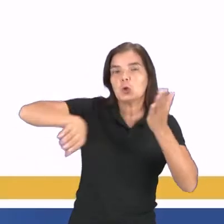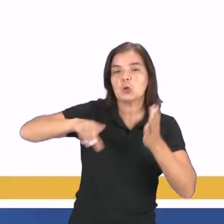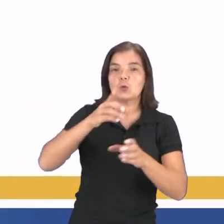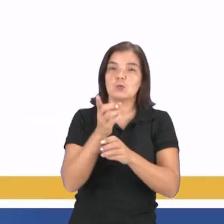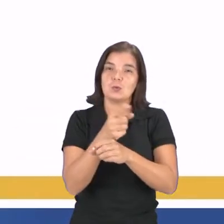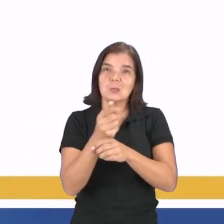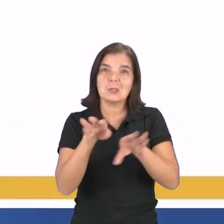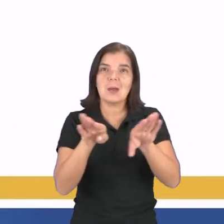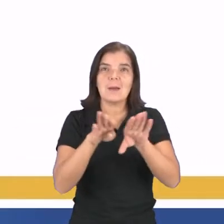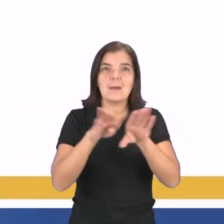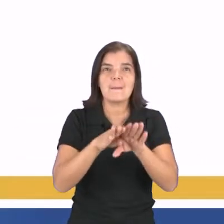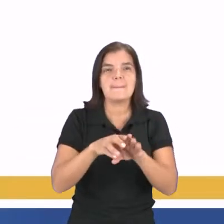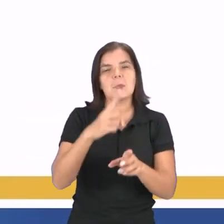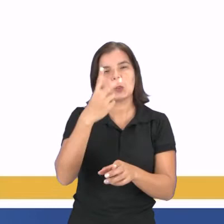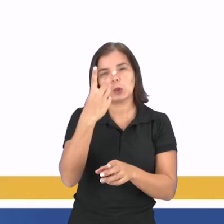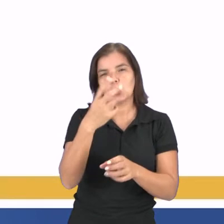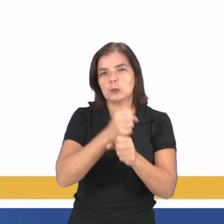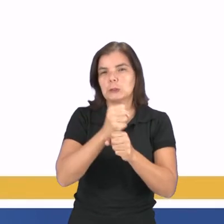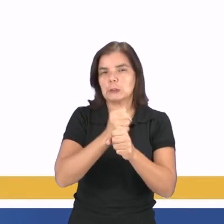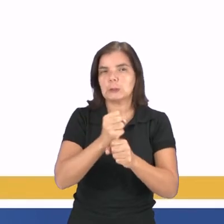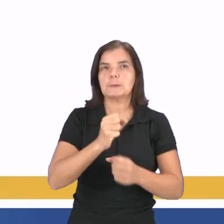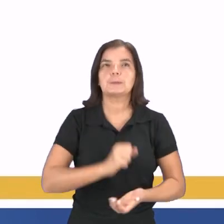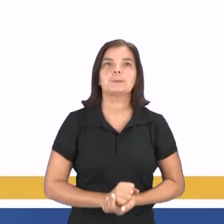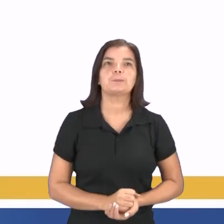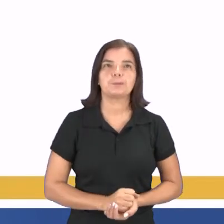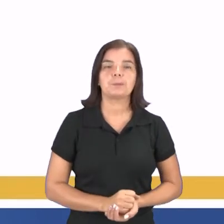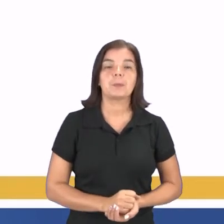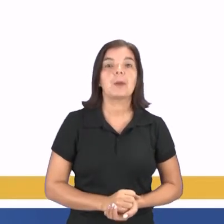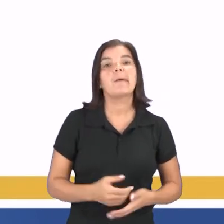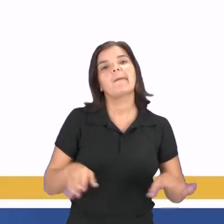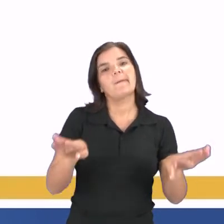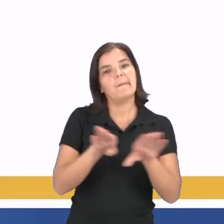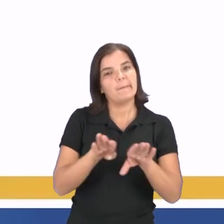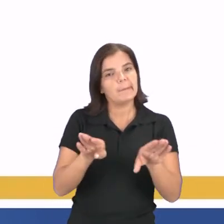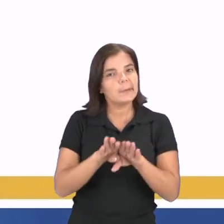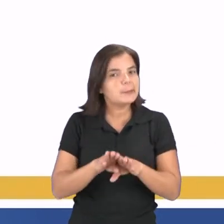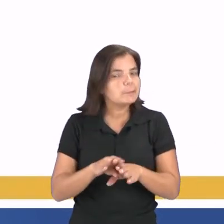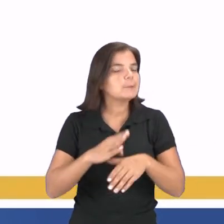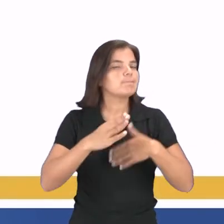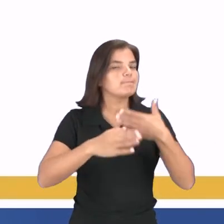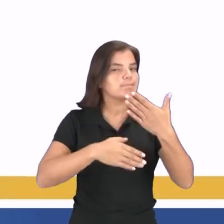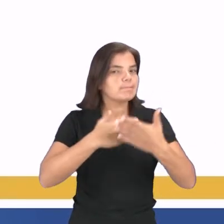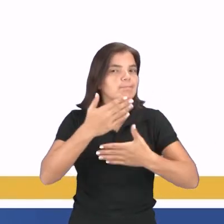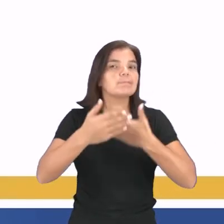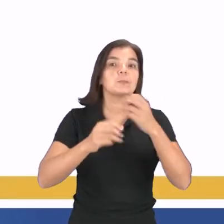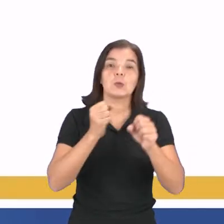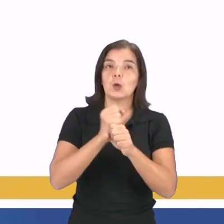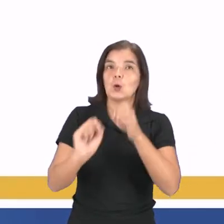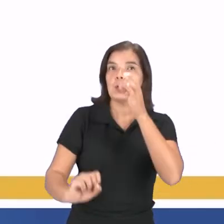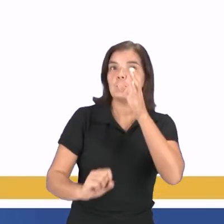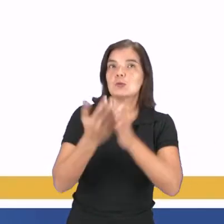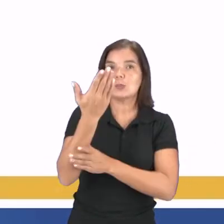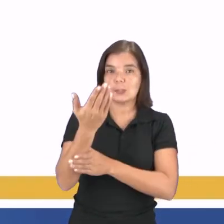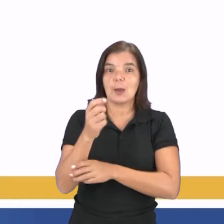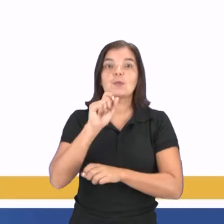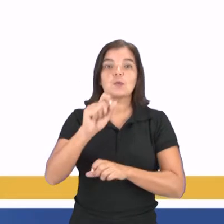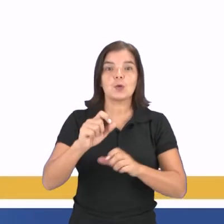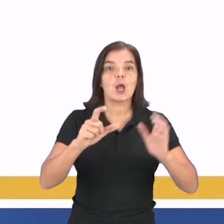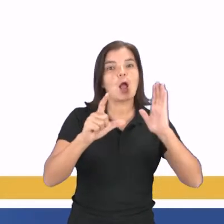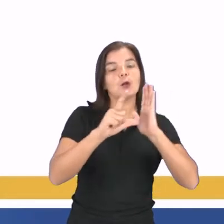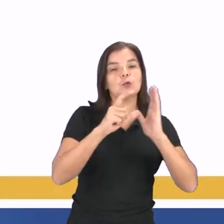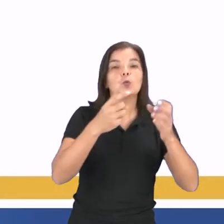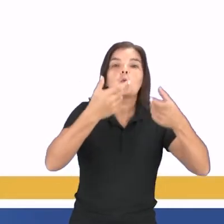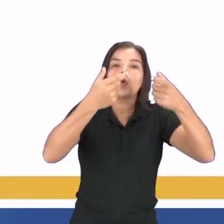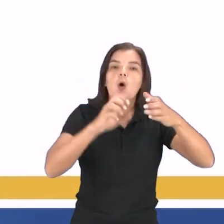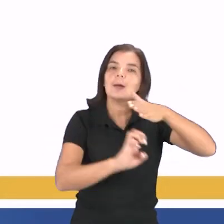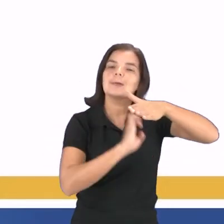do mercado em pouco mais de 2 anos. Aí vem também, com o passar dos anos, o surgimento das